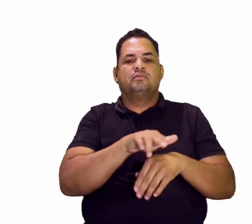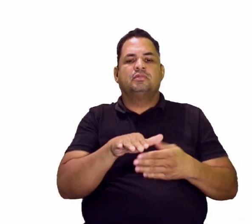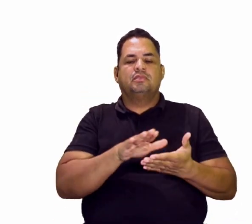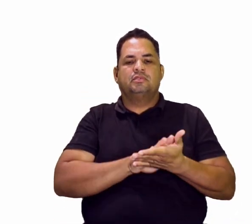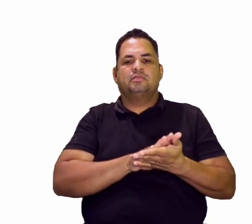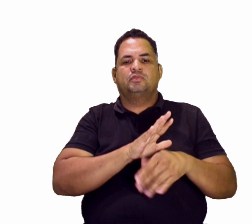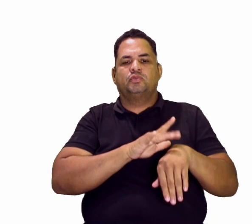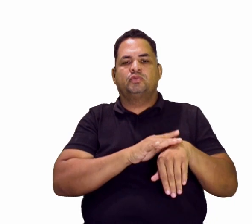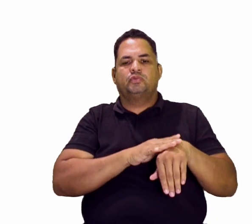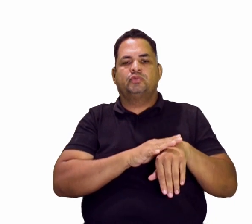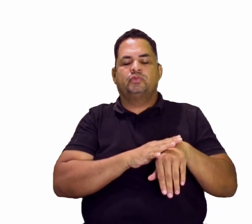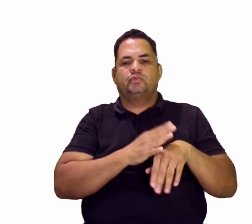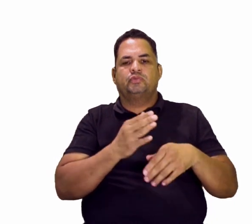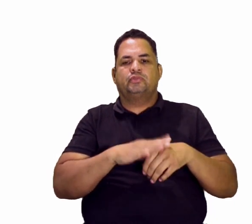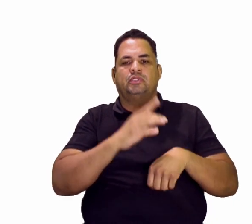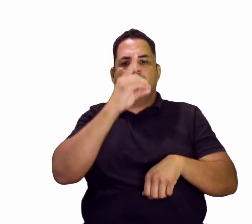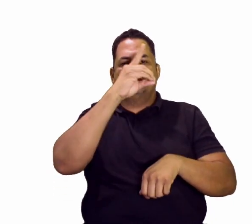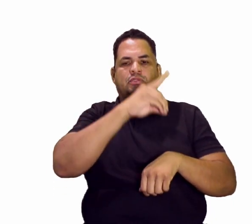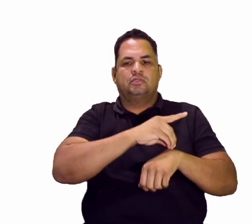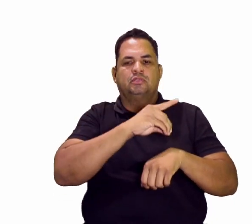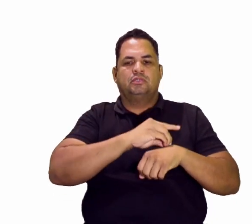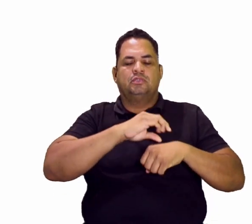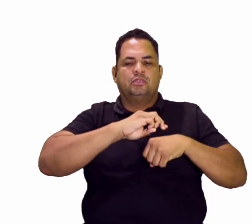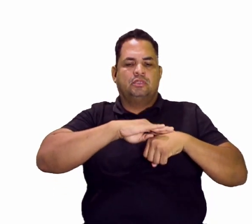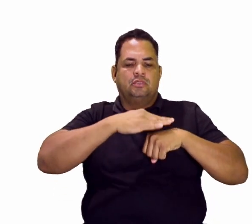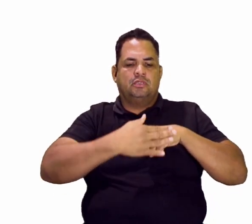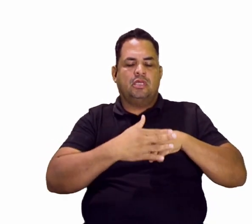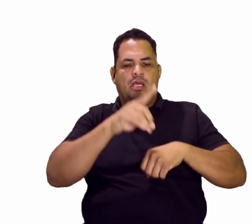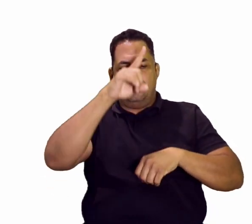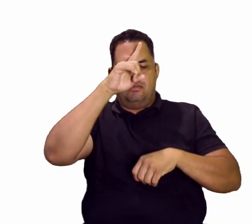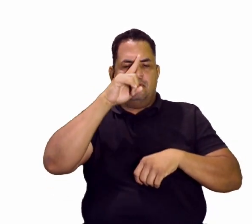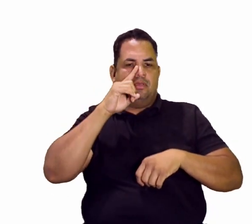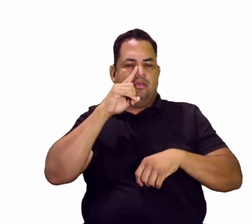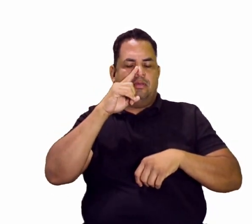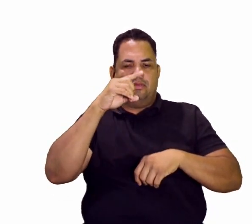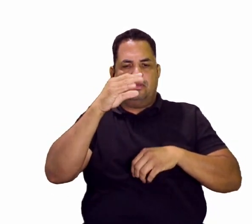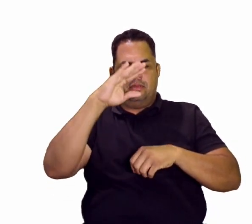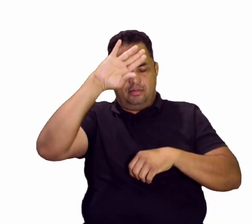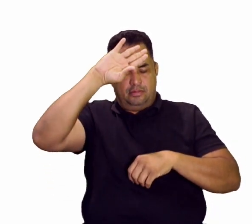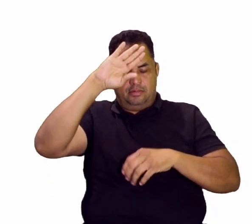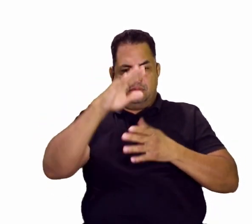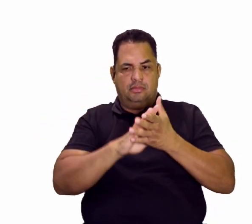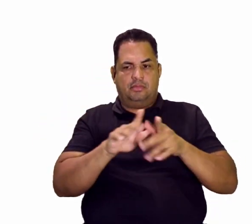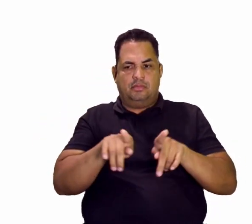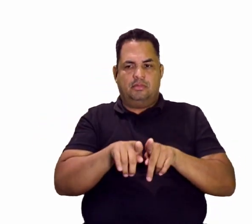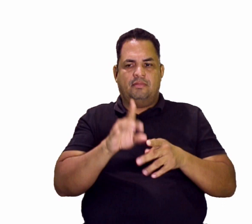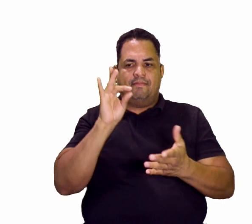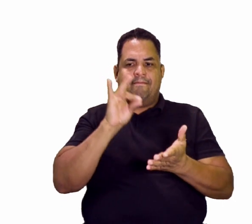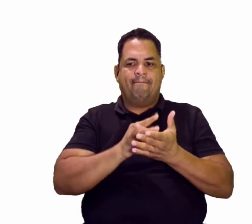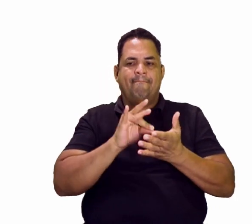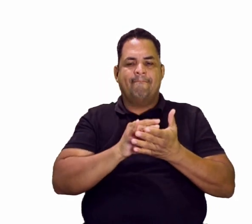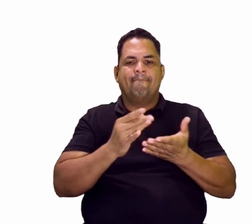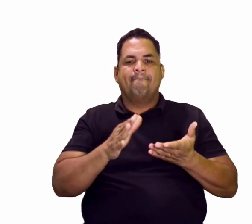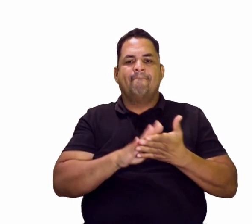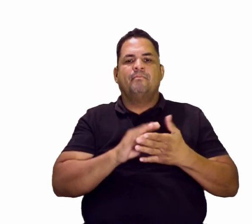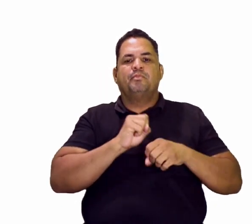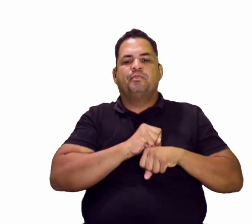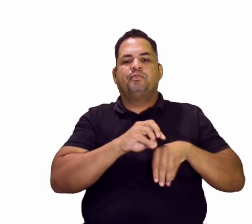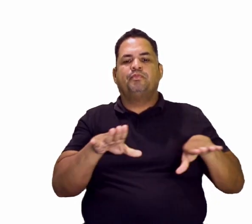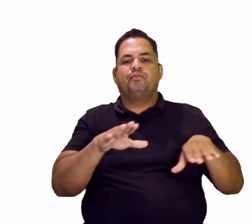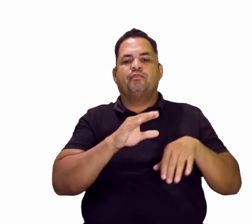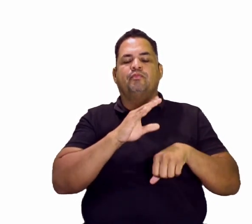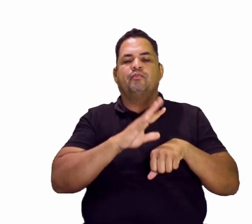Zika vírus, a dengue em si, a febre amarela, né? E aí realmente eles são vetores dessas doenças